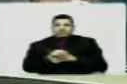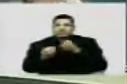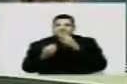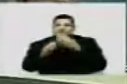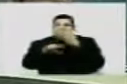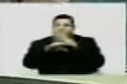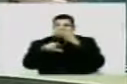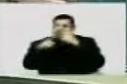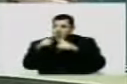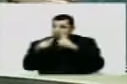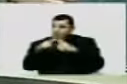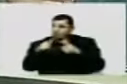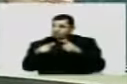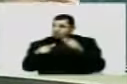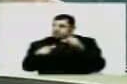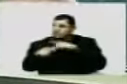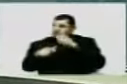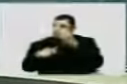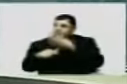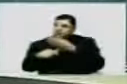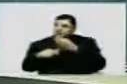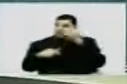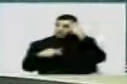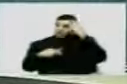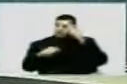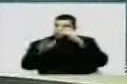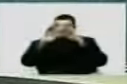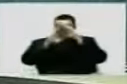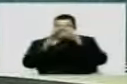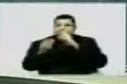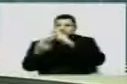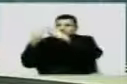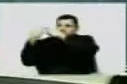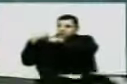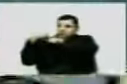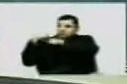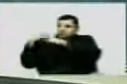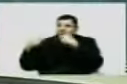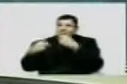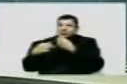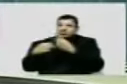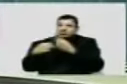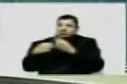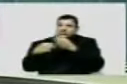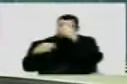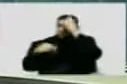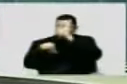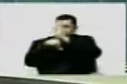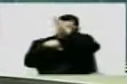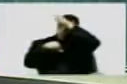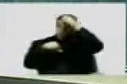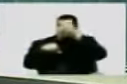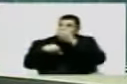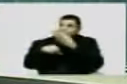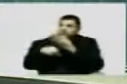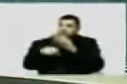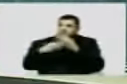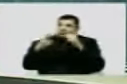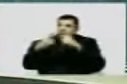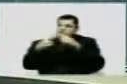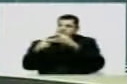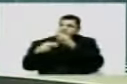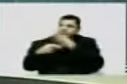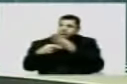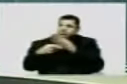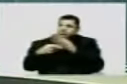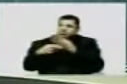da gravidade da situação, ou noção do nível de responsabilidade que nós temos com o povo do Estado do Amazonas. Das duas,